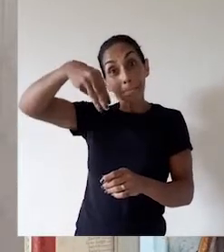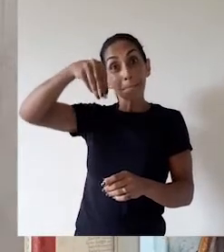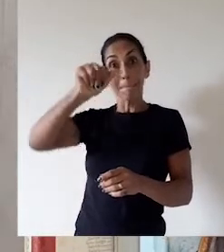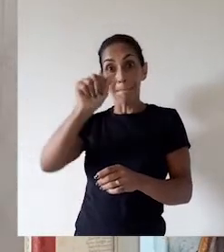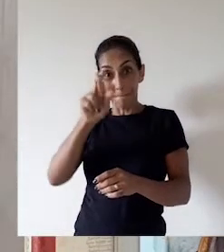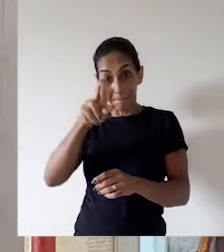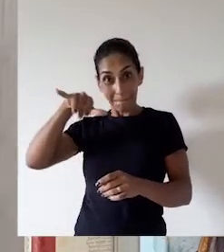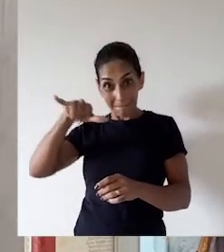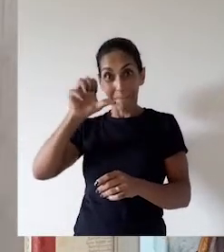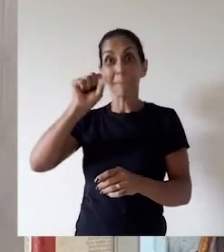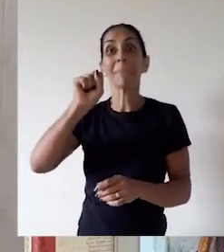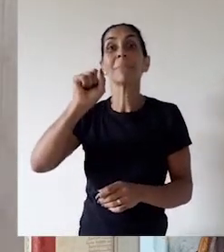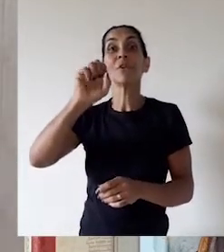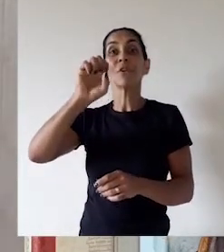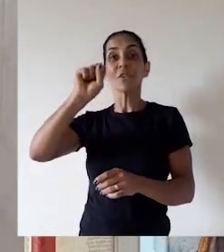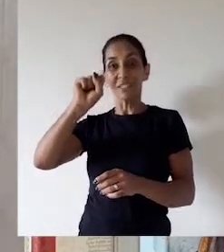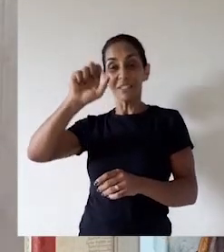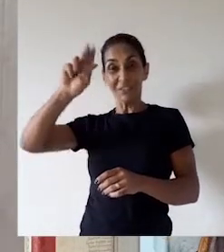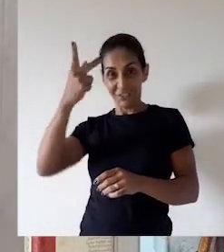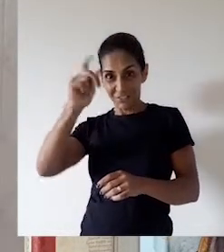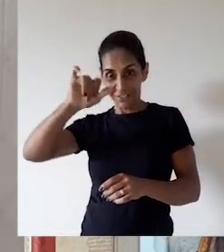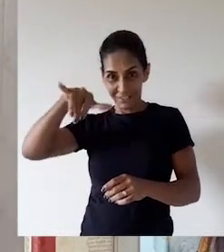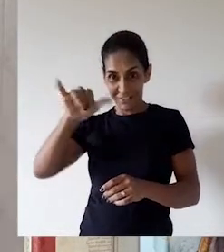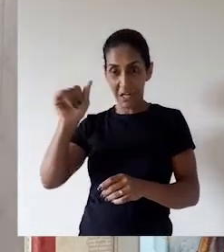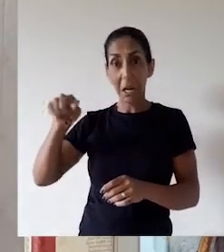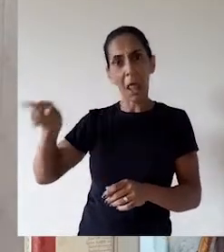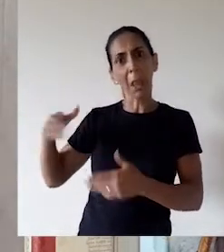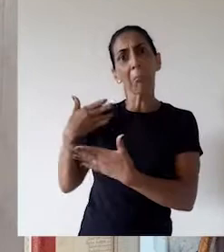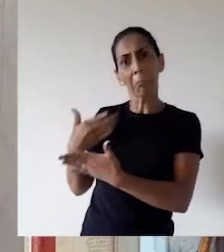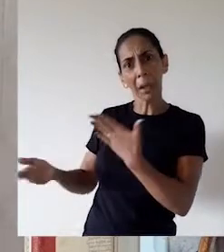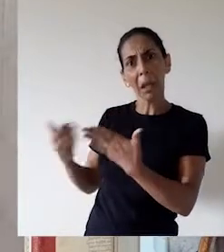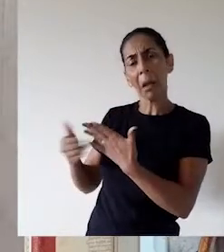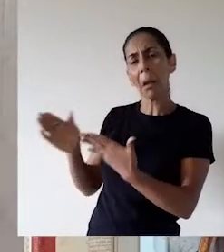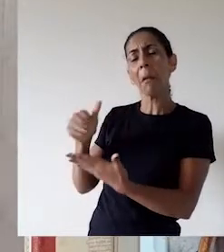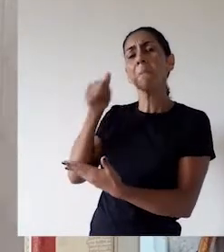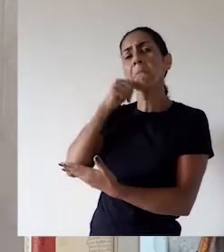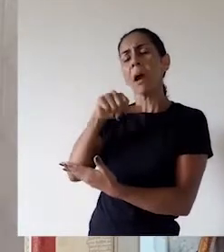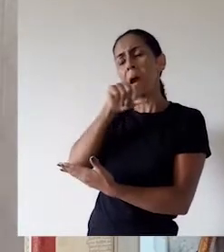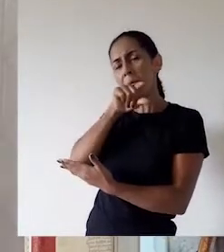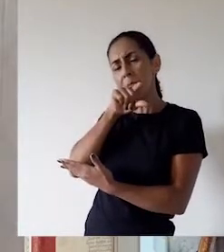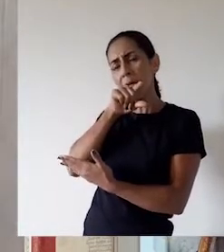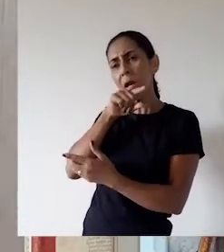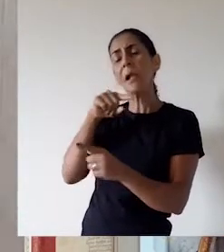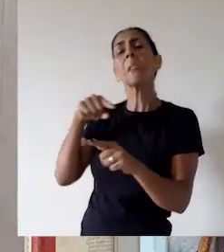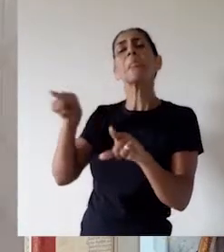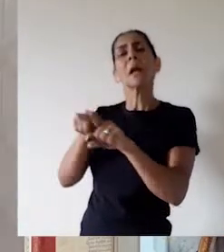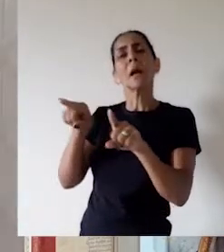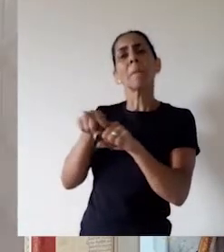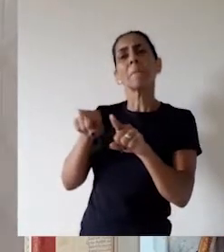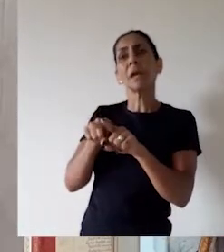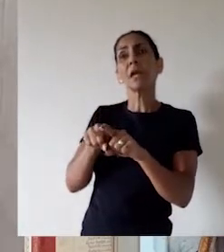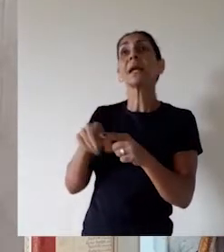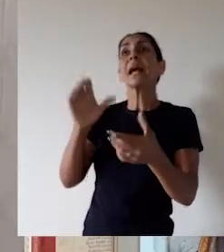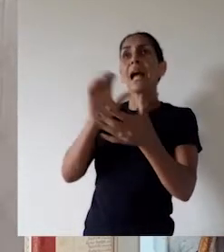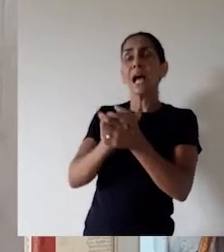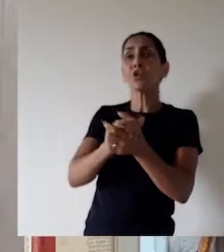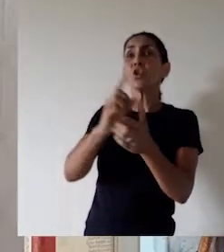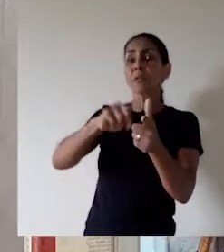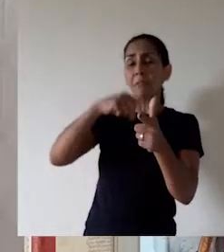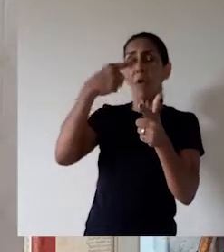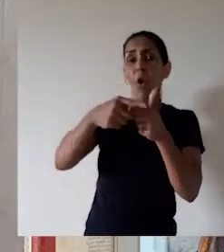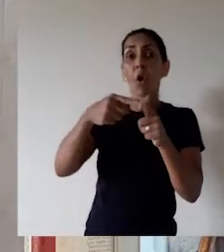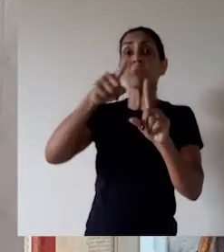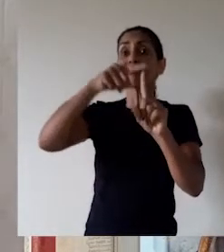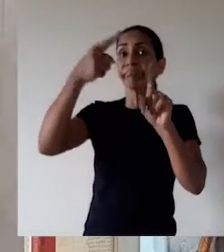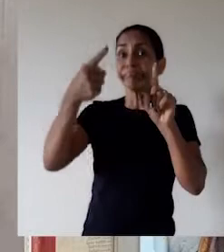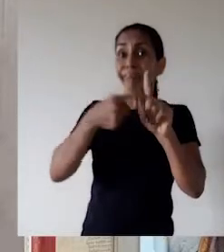como Mary Shelley. A vida de Mary foi marcada por perdas. Perdeu a mãe enquanto ainda era bebê, perdeu também depois de casada uma filha com